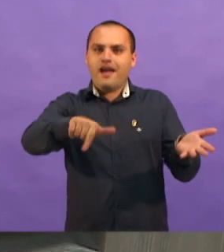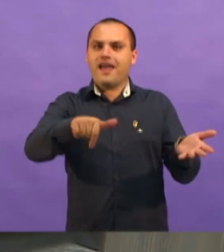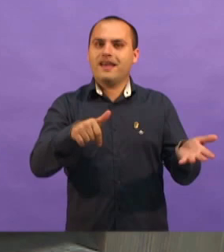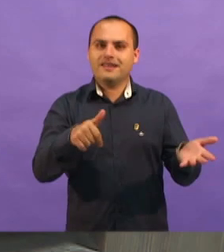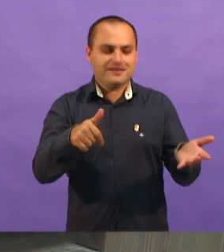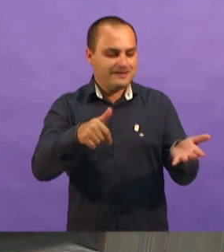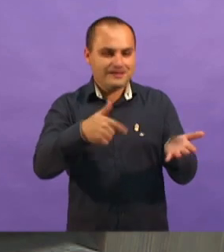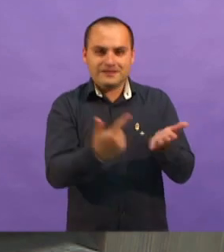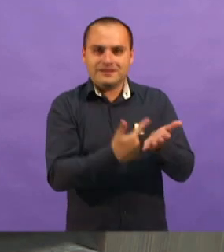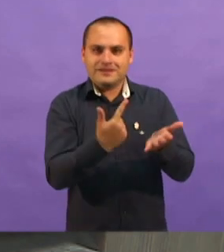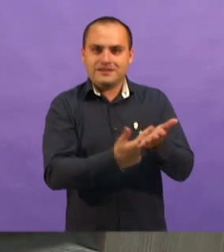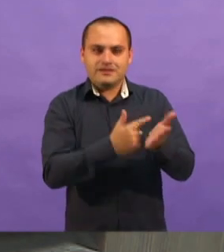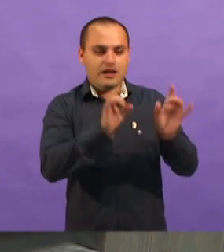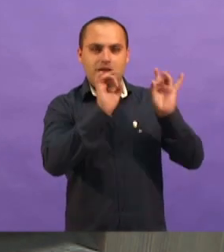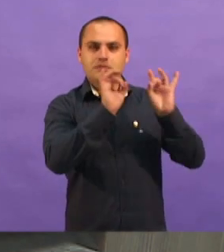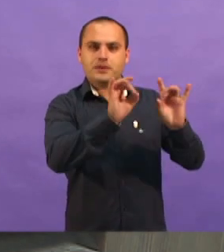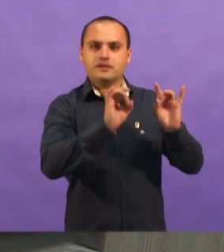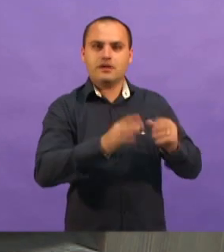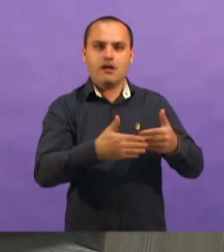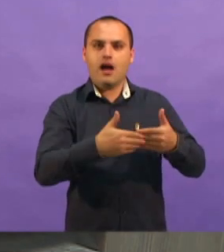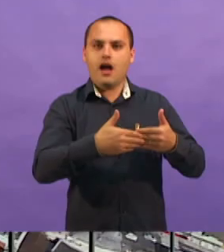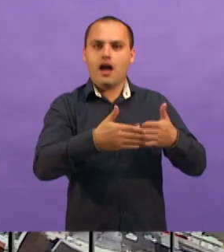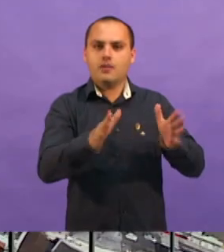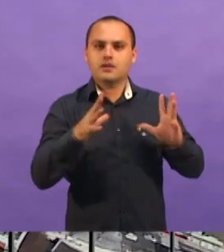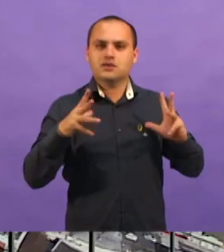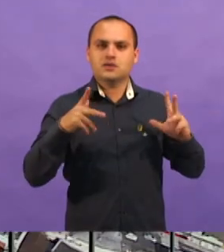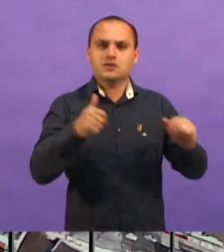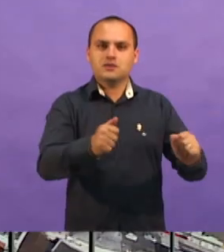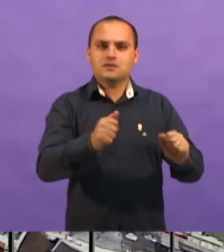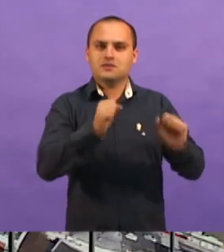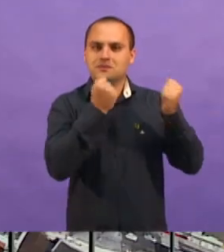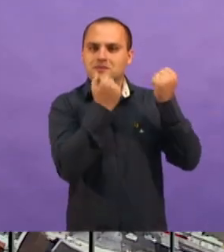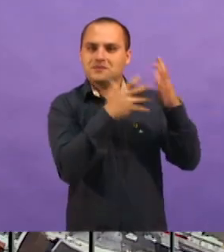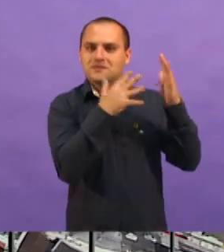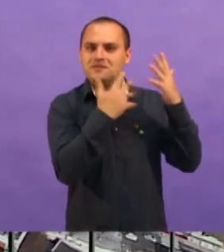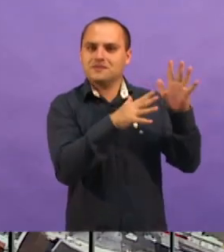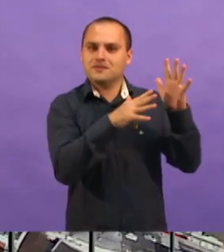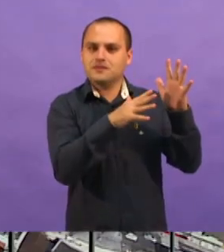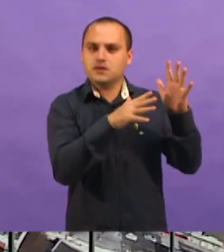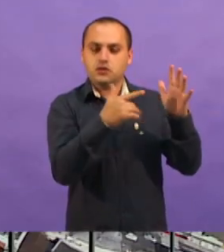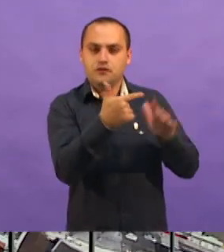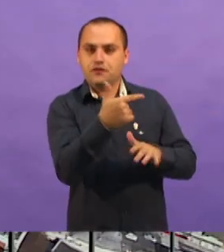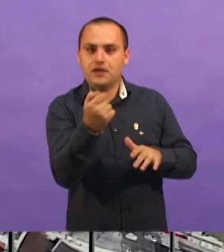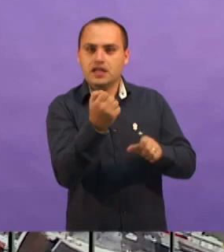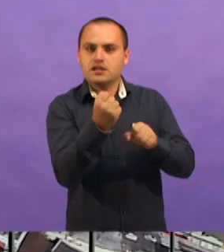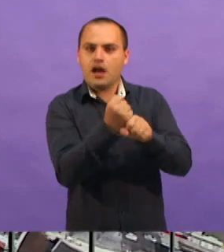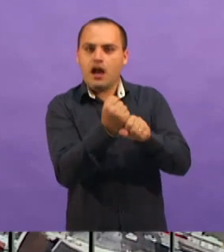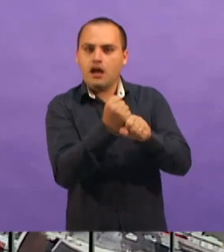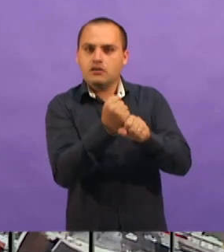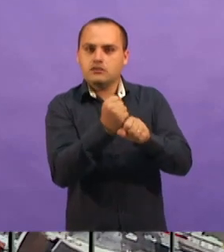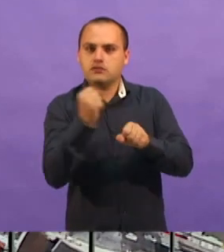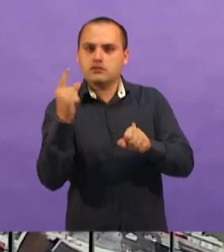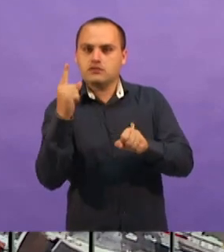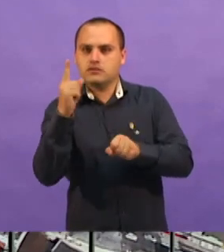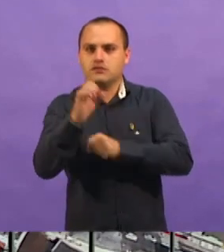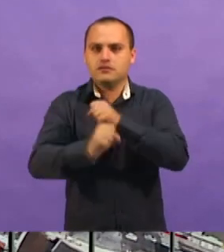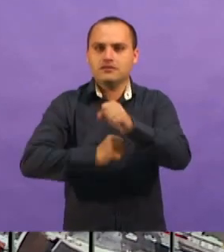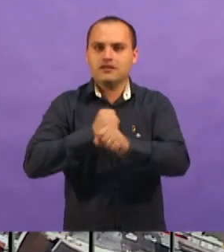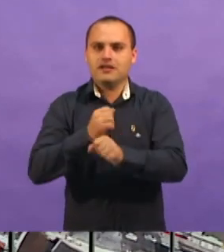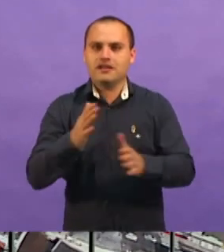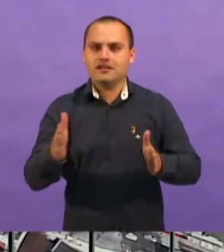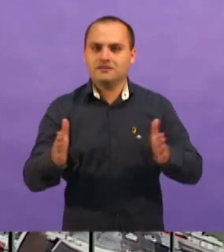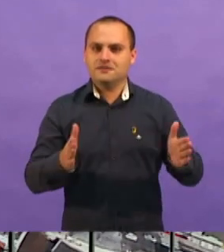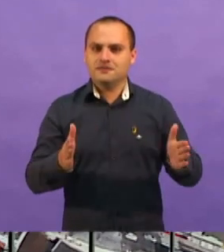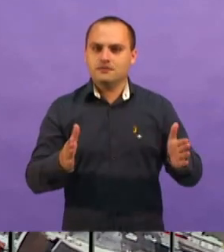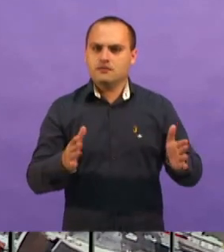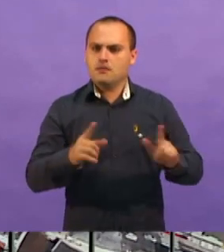para os 20 anos do Anuário, né? Mas cada particularidade de cada tema que se liga à